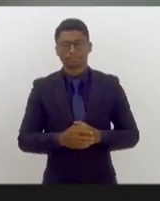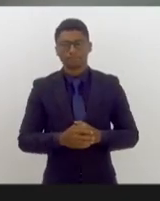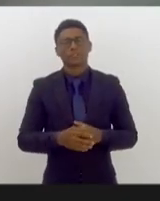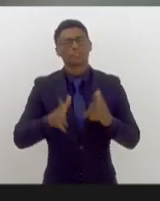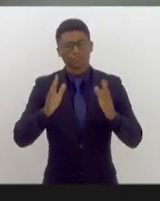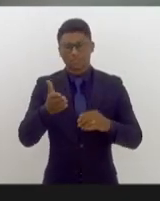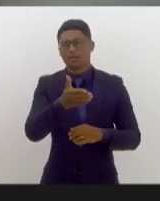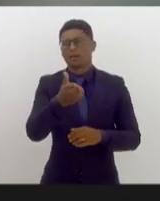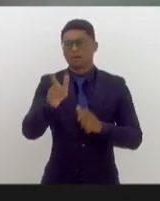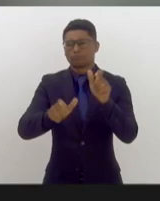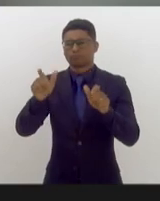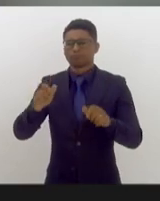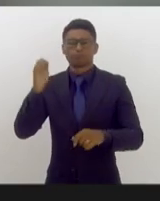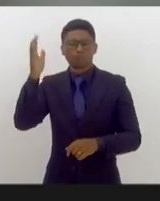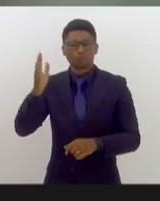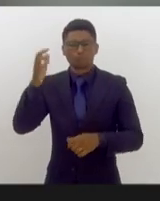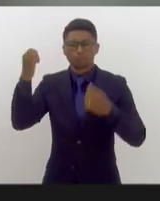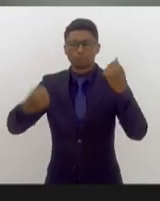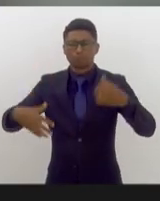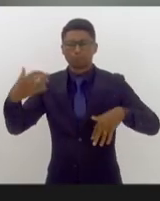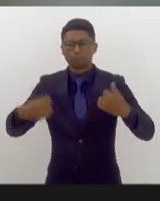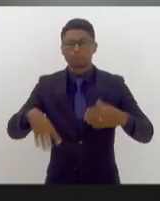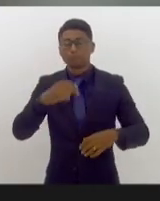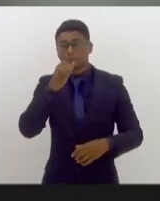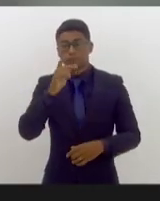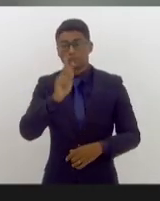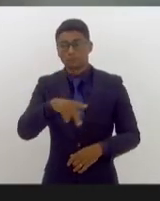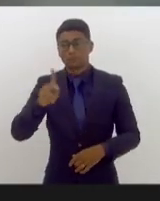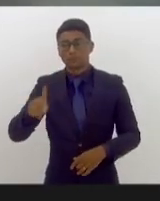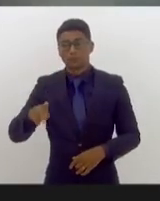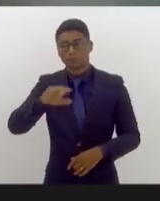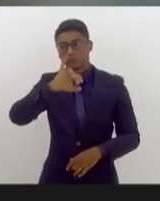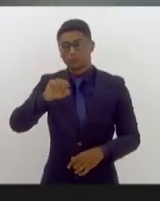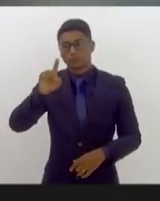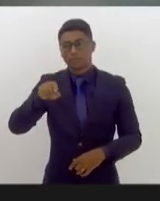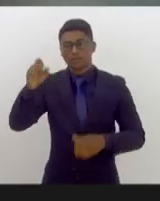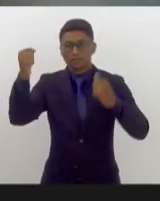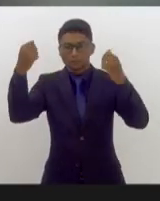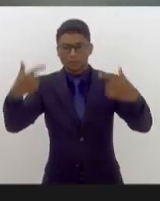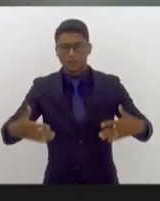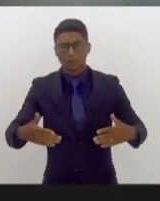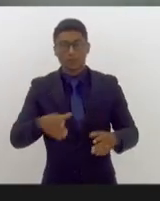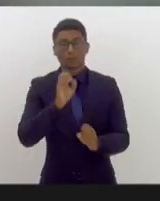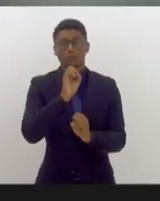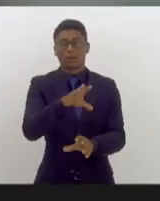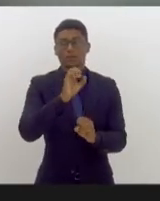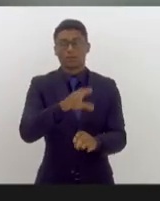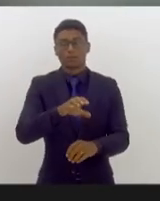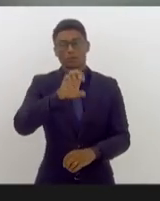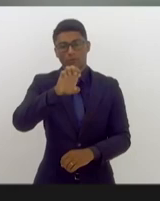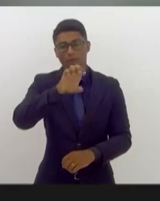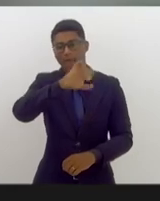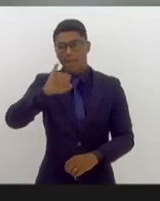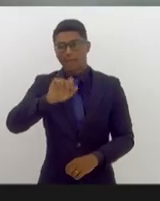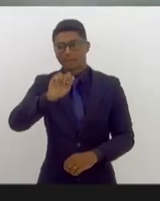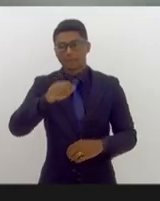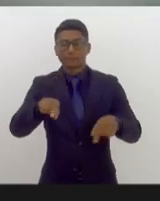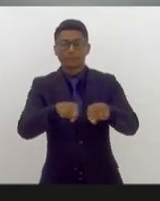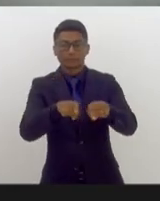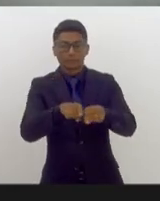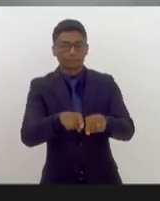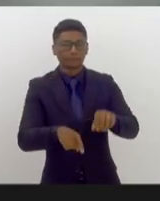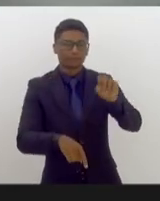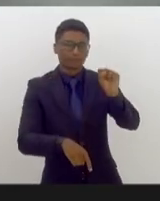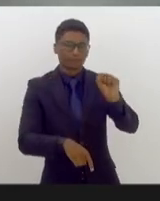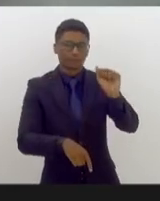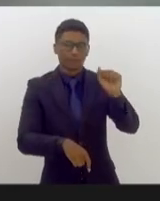já trazidos aqui, o professor José Carlos falou da educação de jovens e adultos, vejo aqui a Sandra, né, do Conselho de